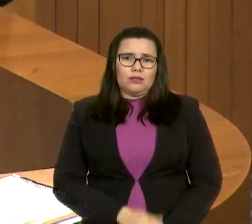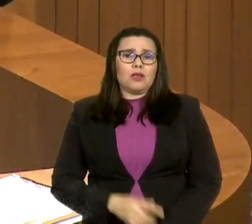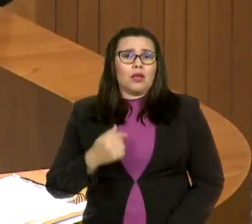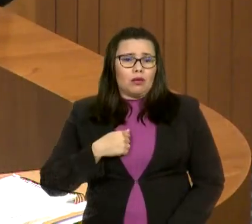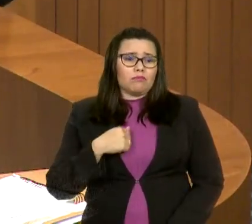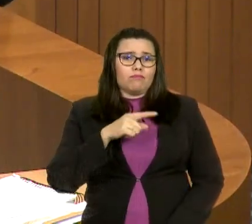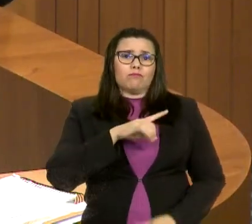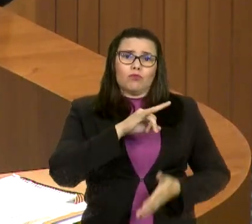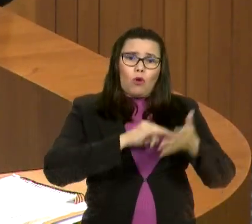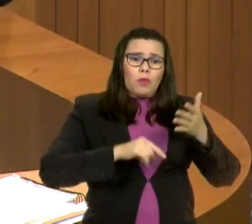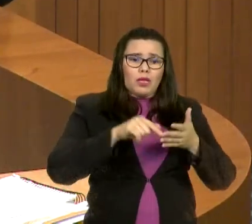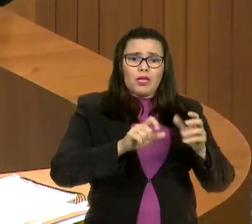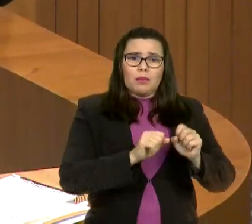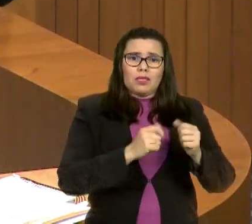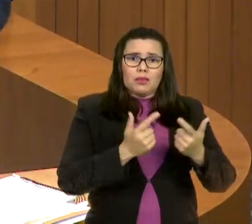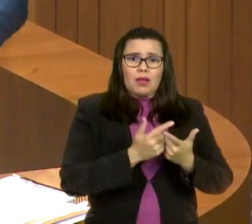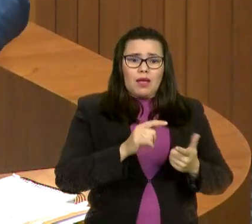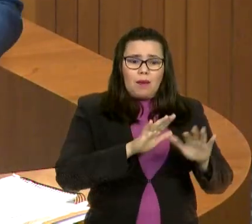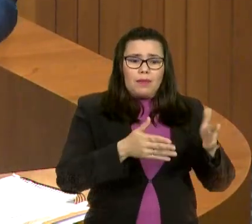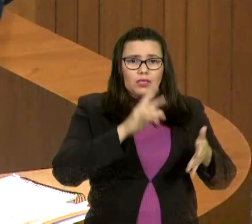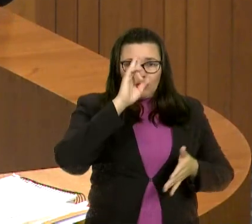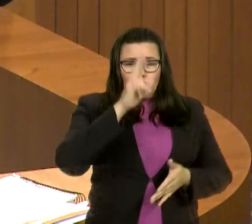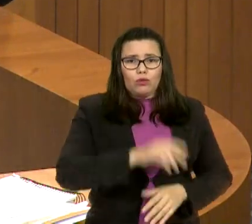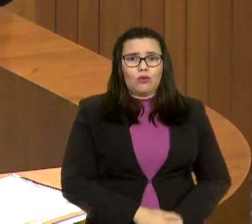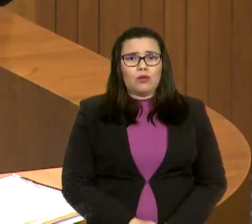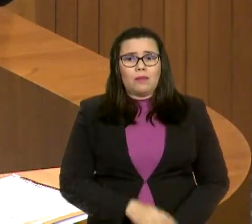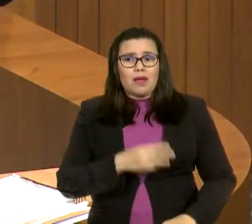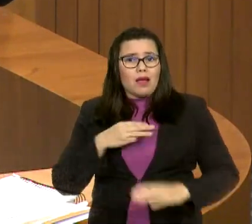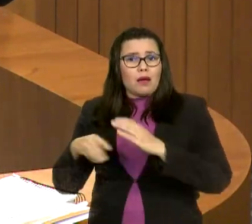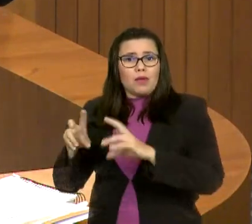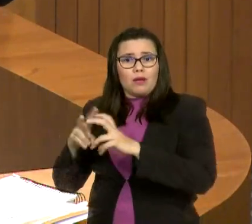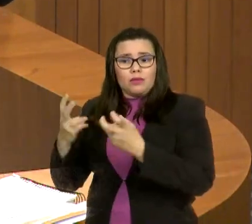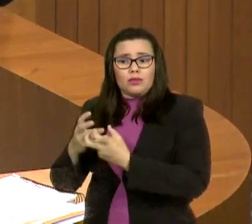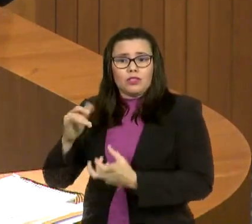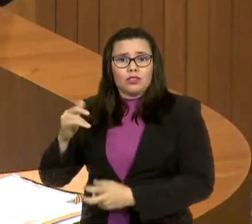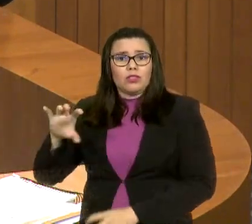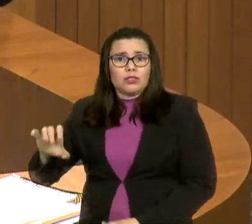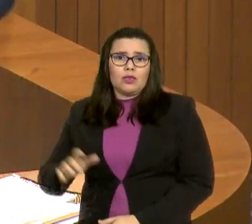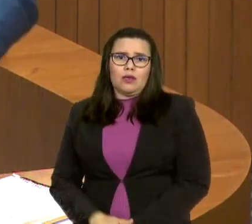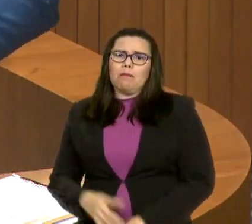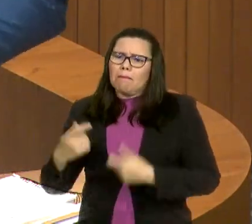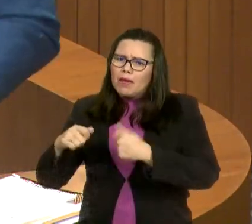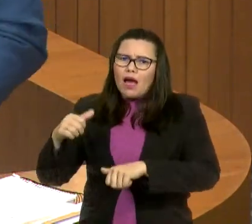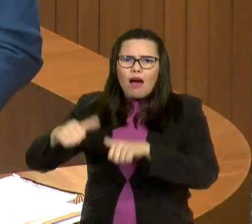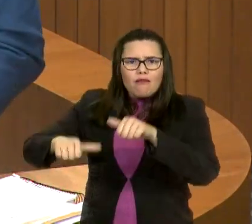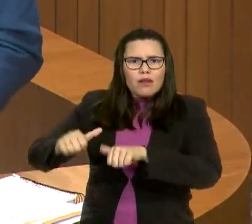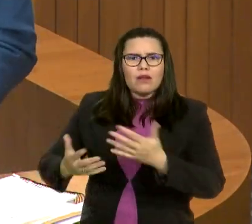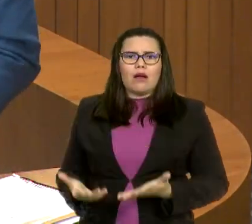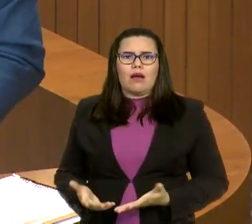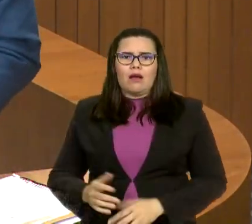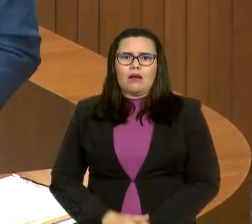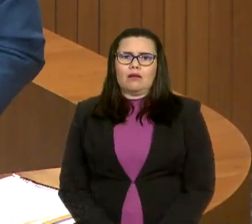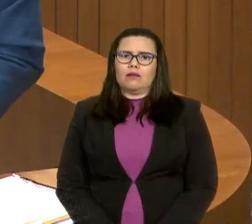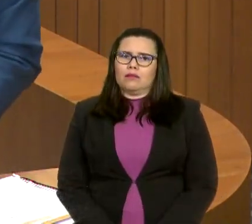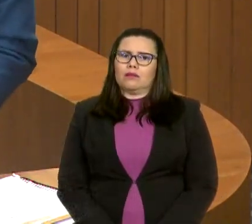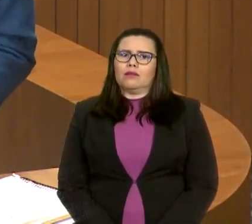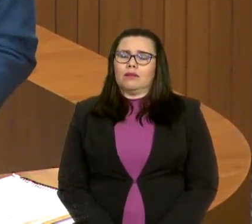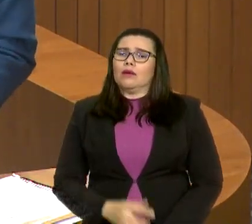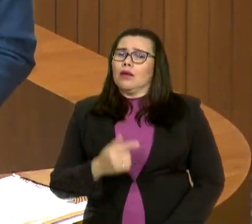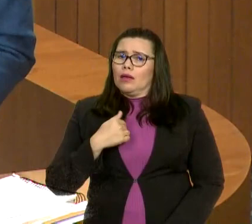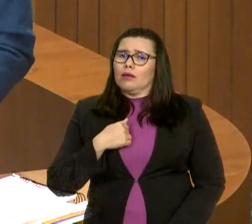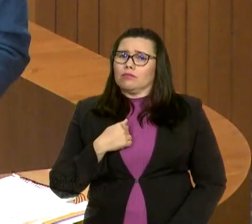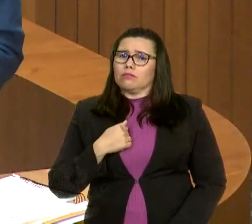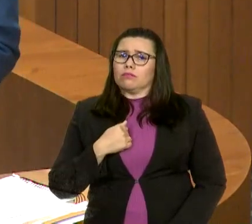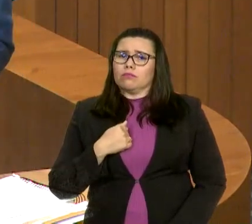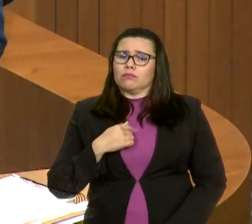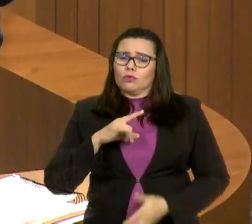antirregimental. Então, nós precisamos ter atenção com os pontos que precisam ser debatidos. Essa casa ela não pode se